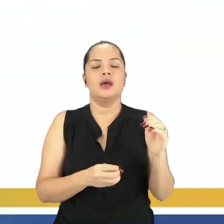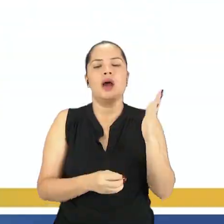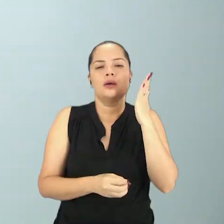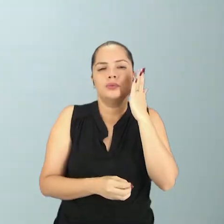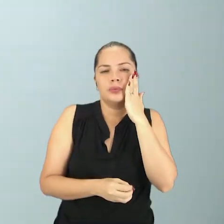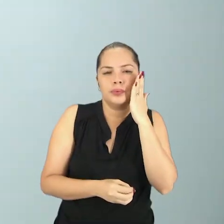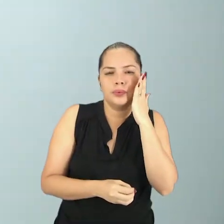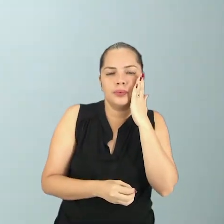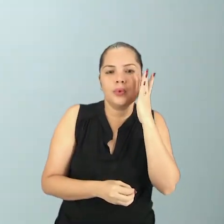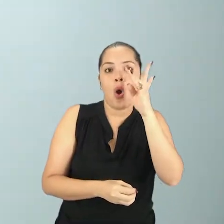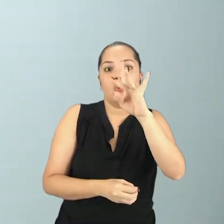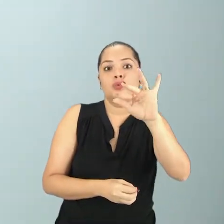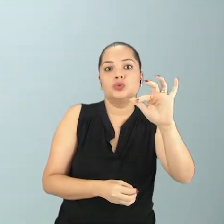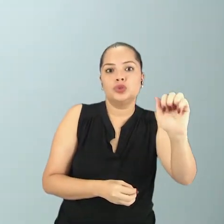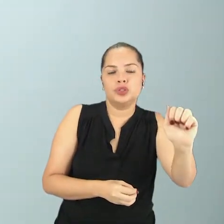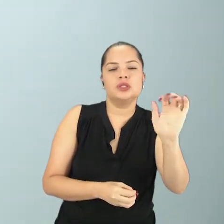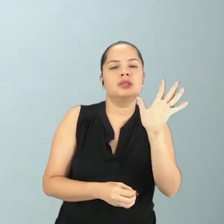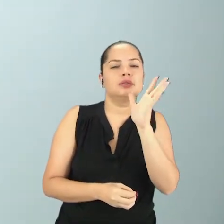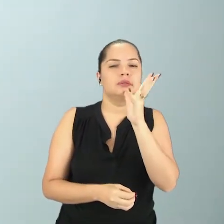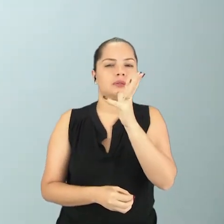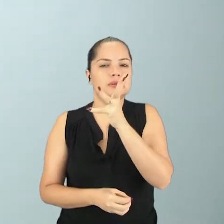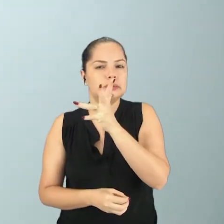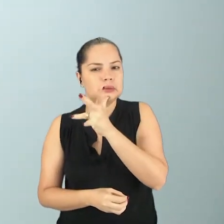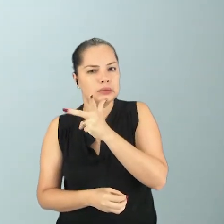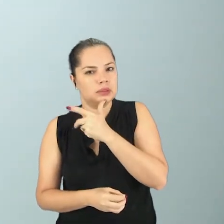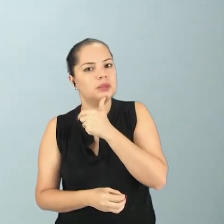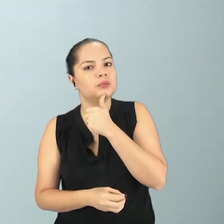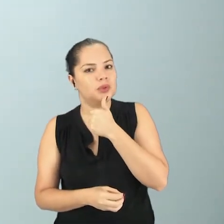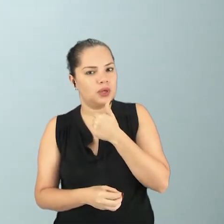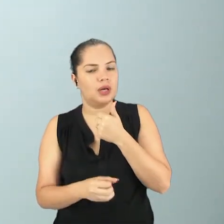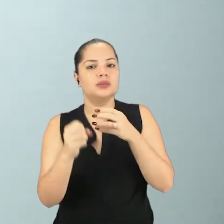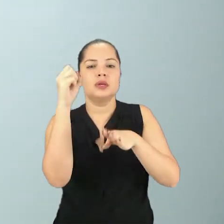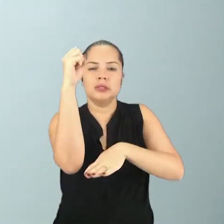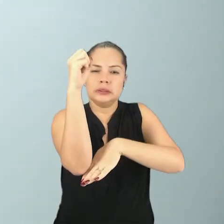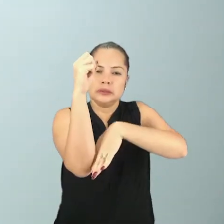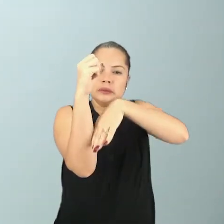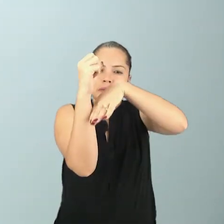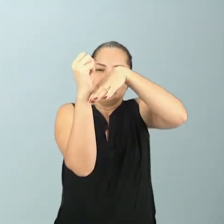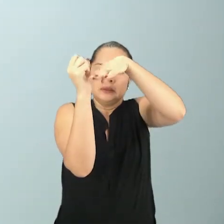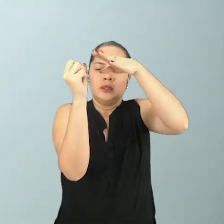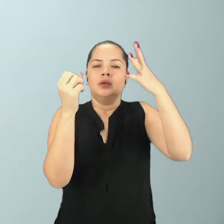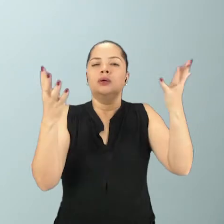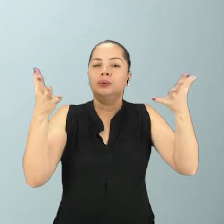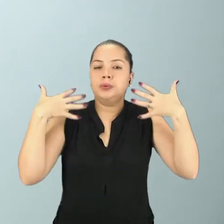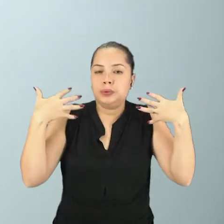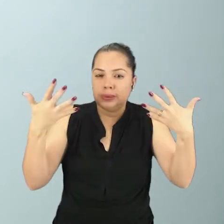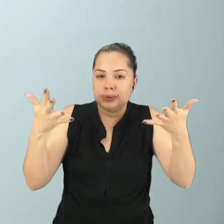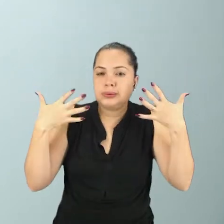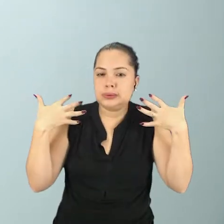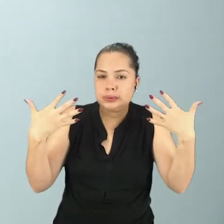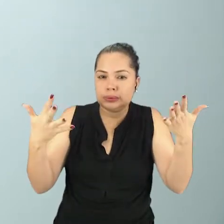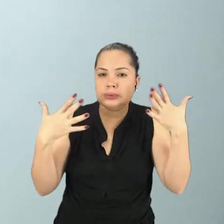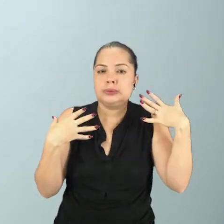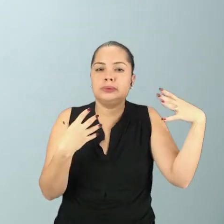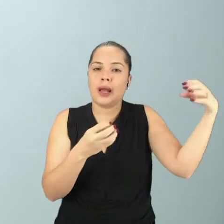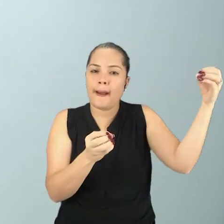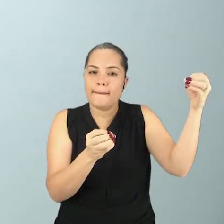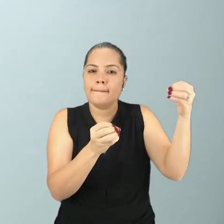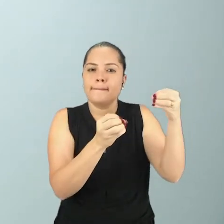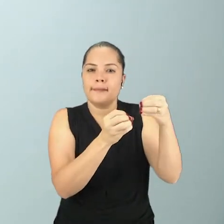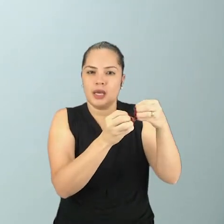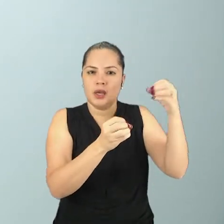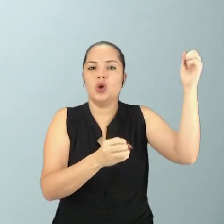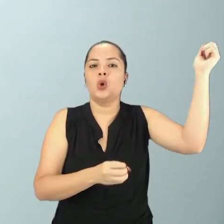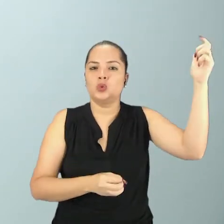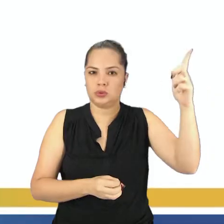nos países desse hemisfério serão mais longos e as temperaturas mais altas, tá? Porque ele está inclinado para o Sol, né, e está recebendo